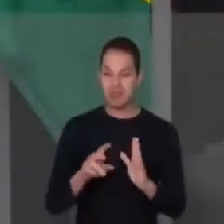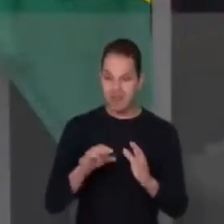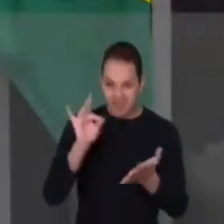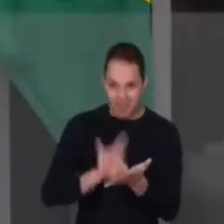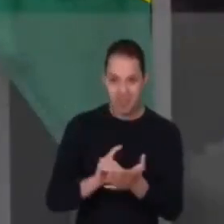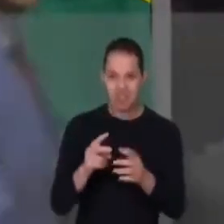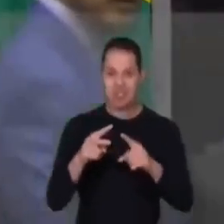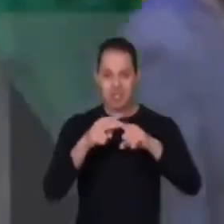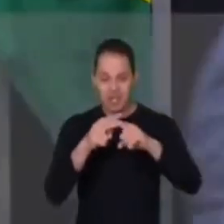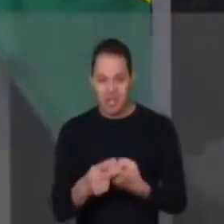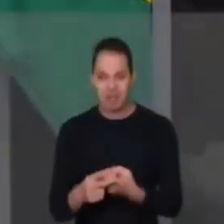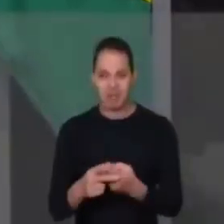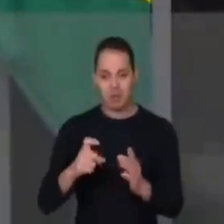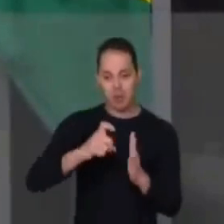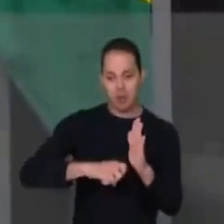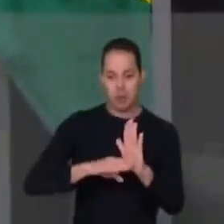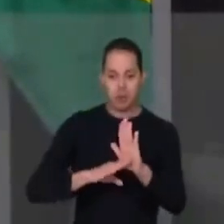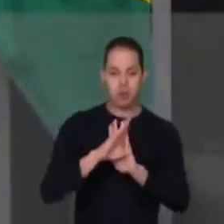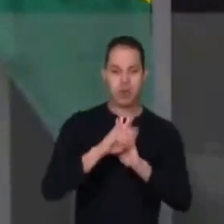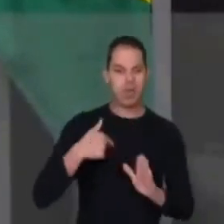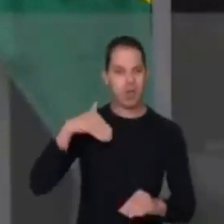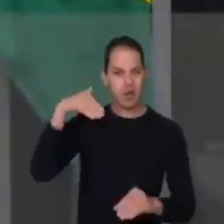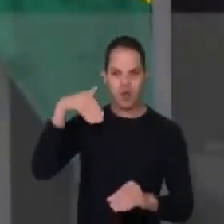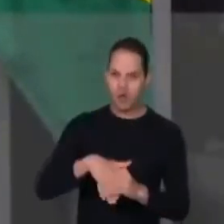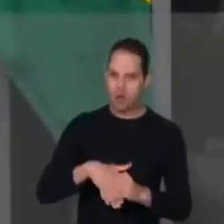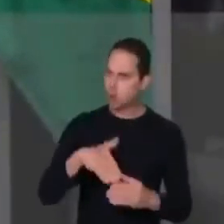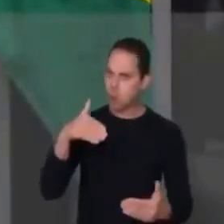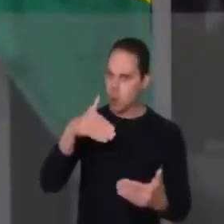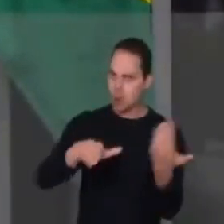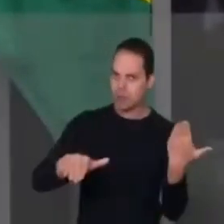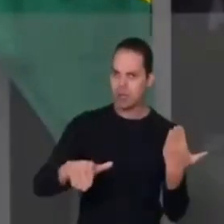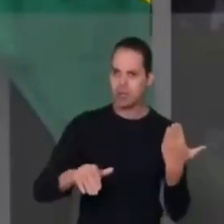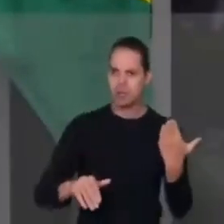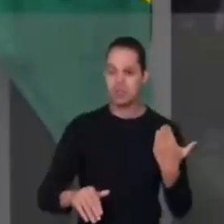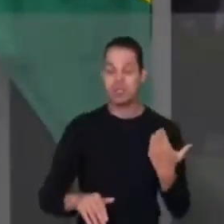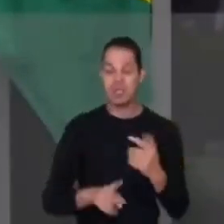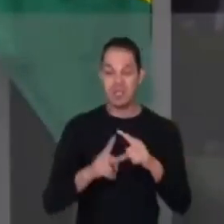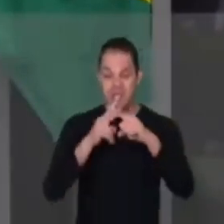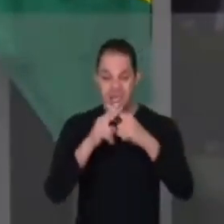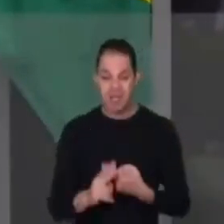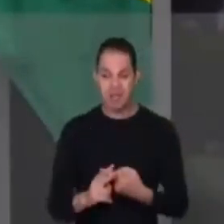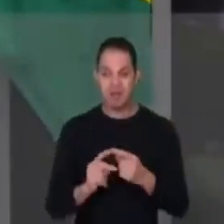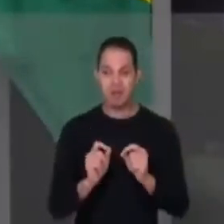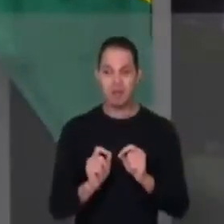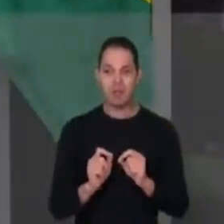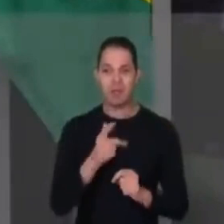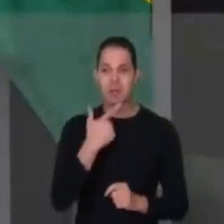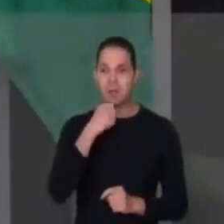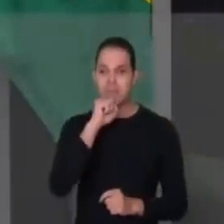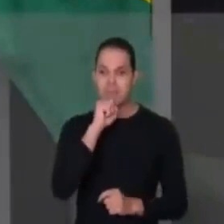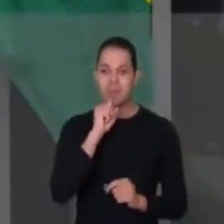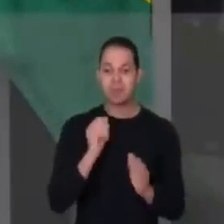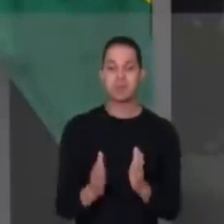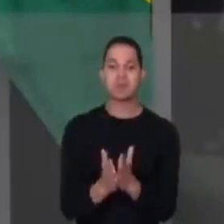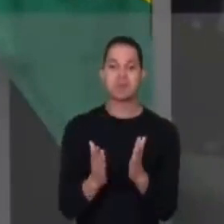imposto já declara o meu voto contrário essa é a reforma do dito pai dos pobres